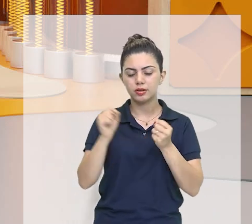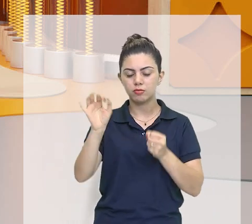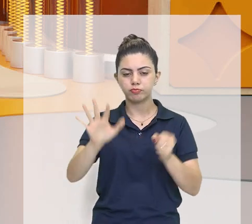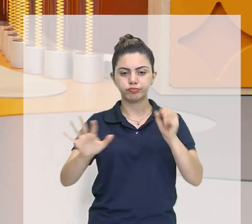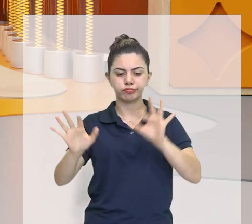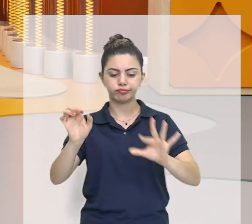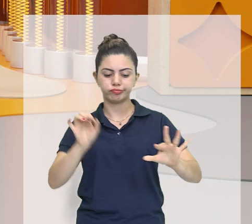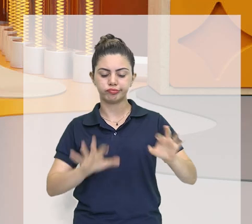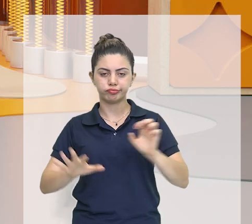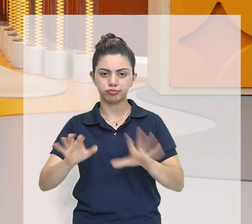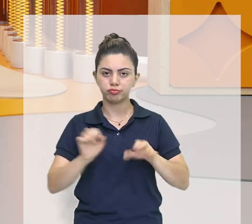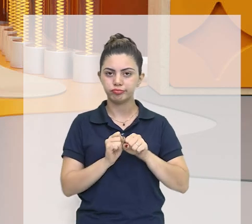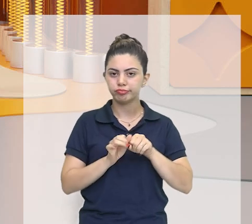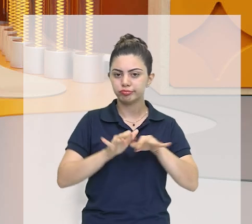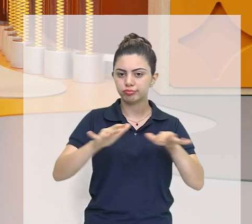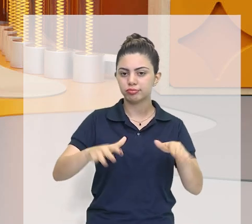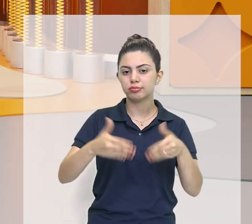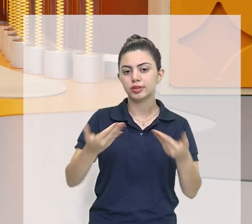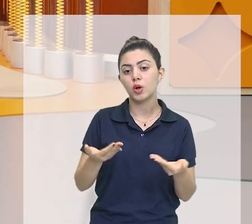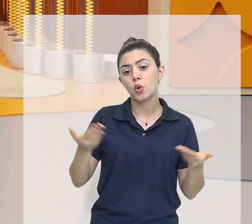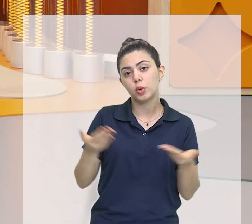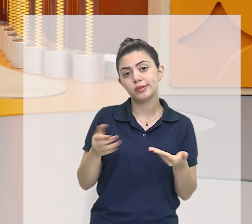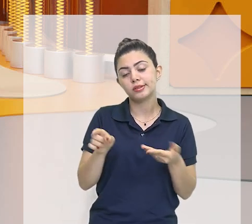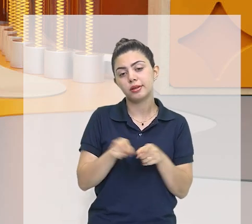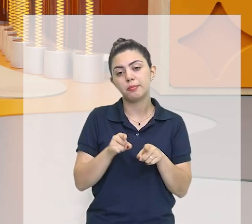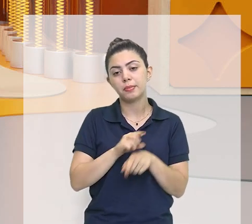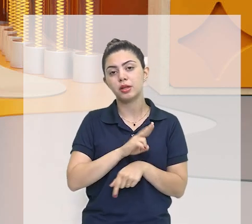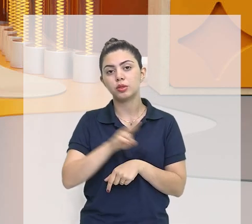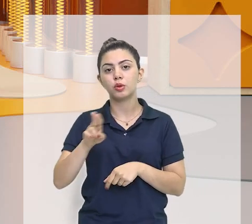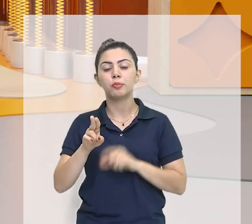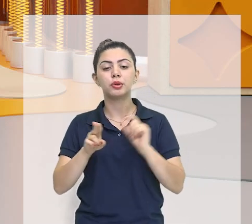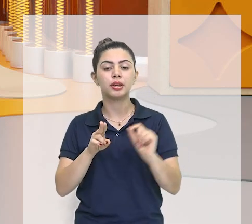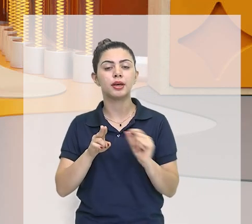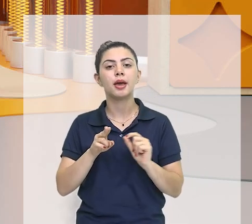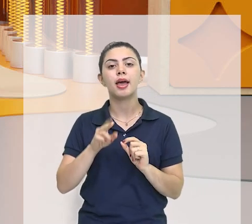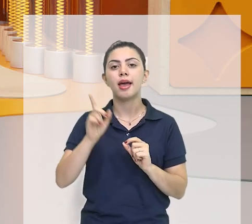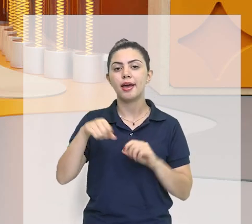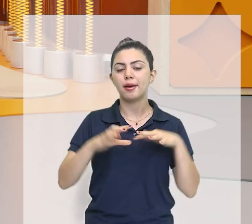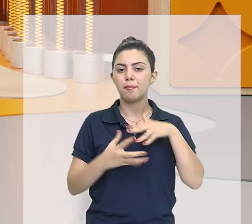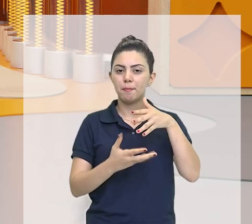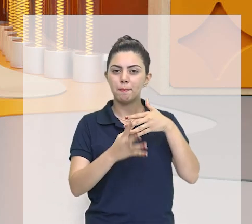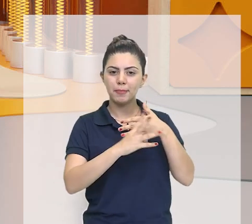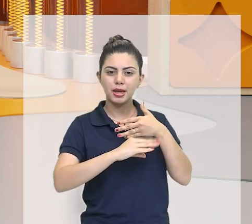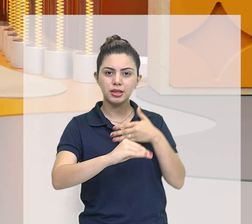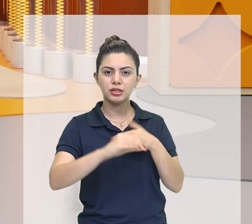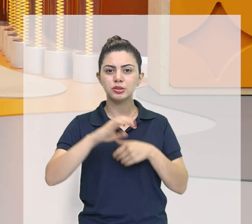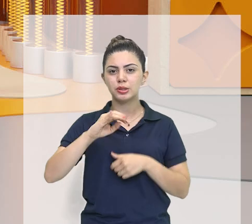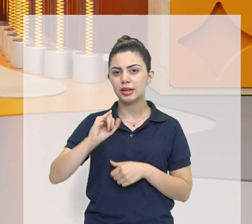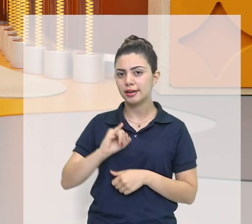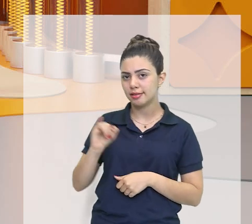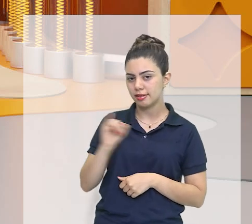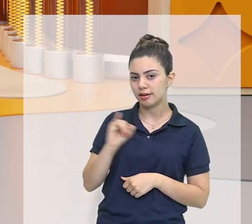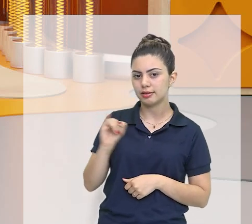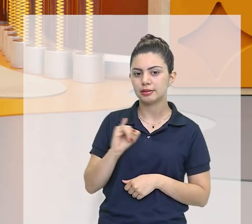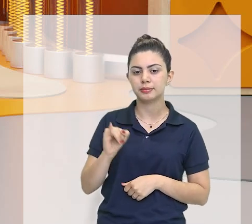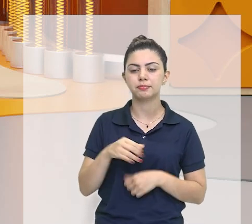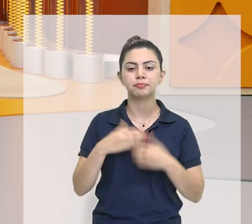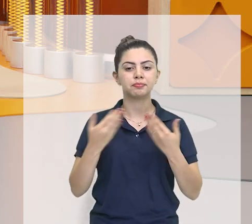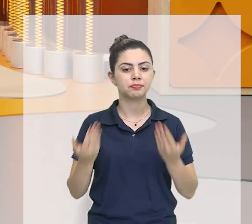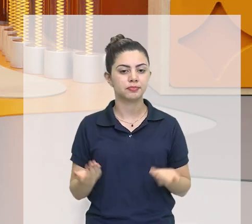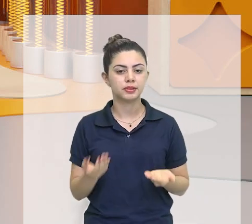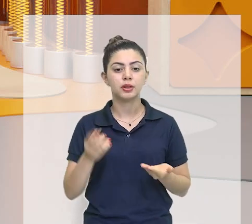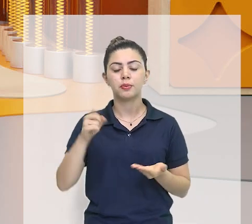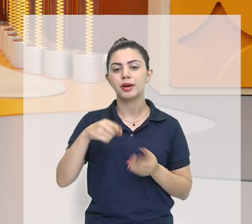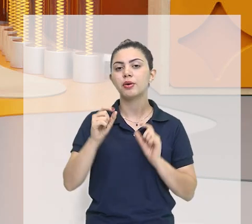essa parte que a gente chama hoje, conhecido também como Península Itálica, tá? E aí, entre os mares Egeu e Jônio. Por isso, essa localização,